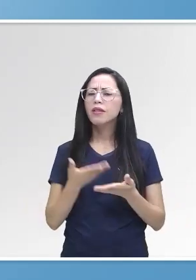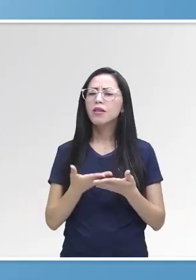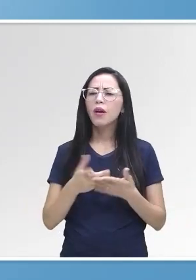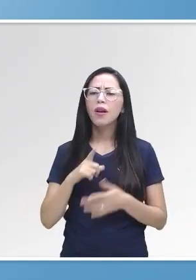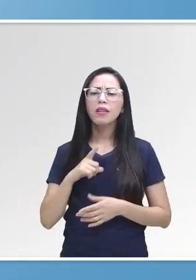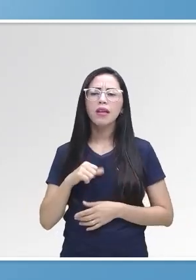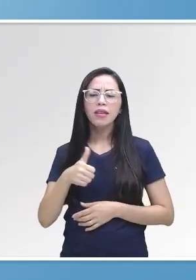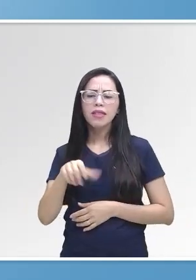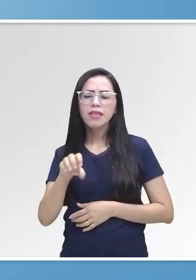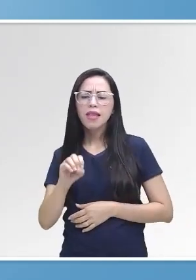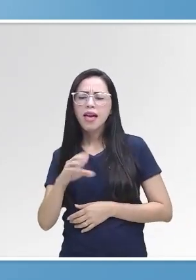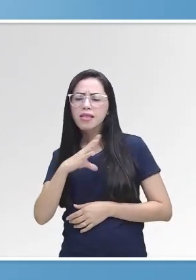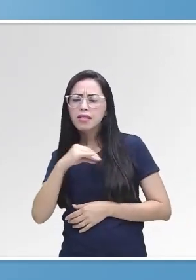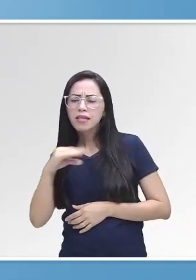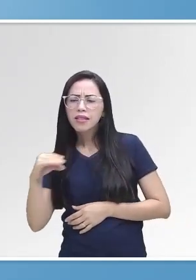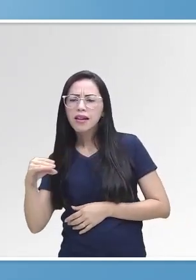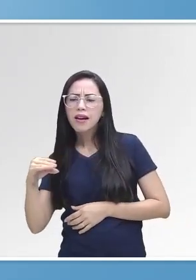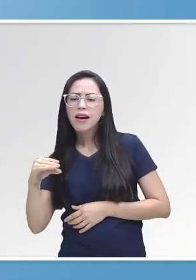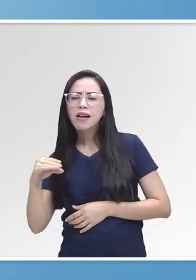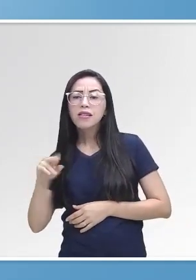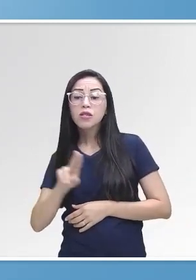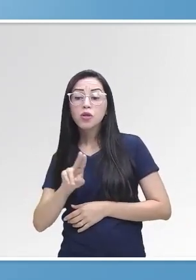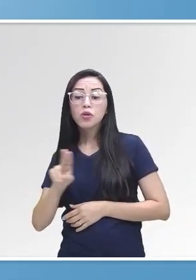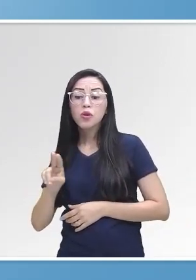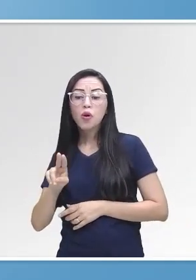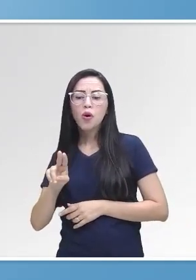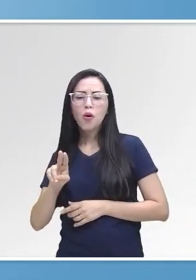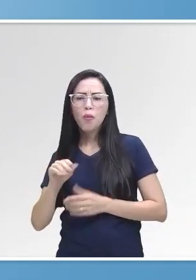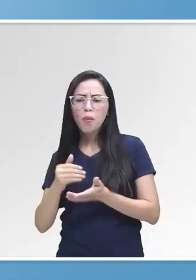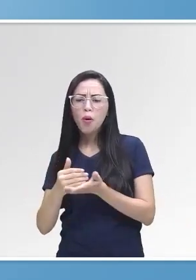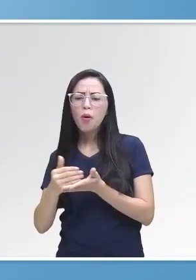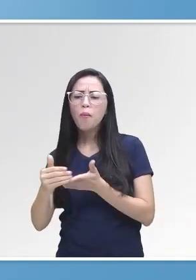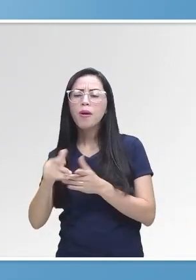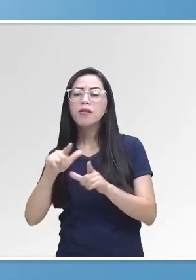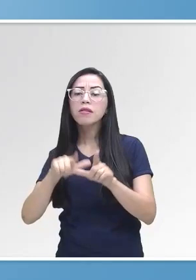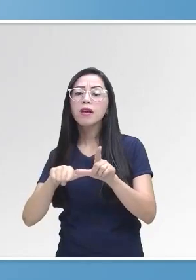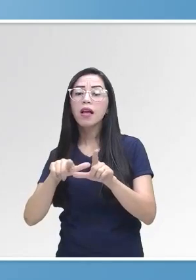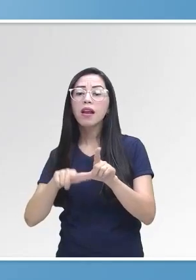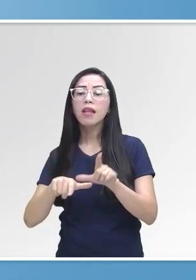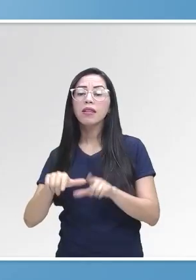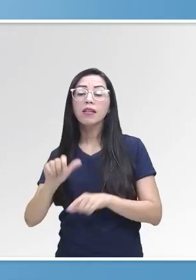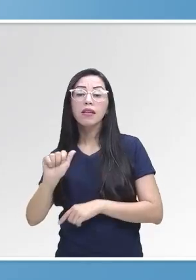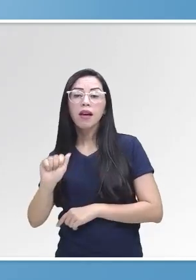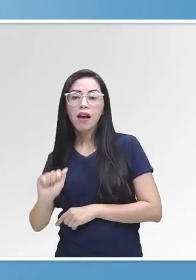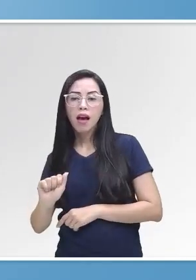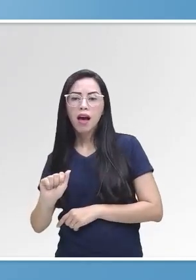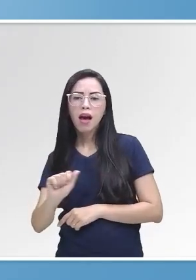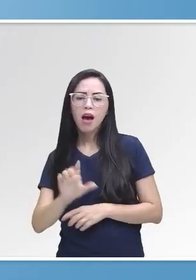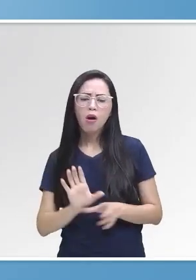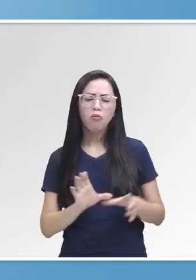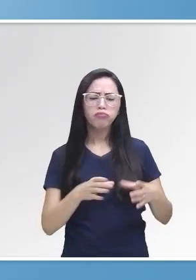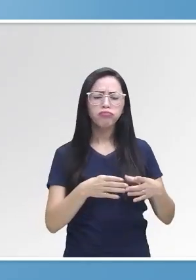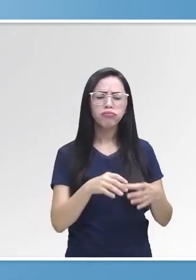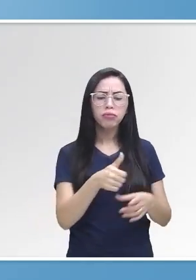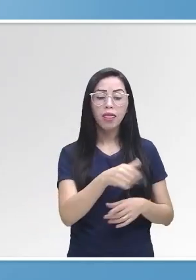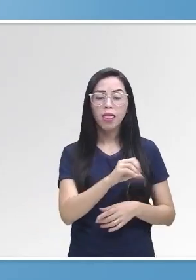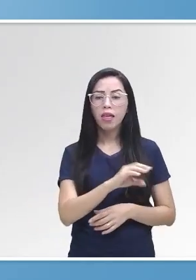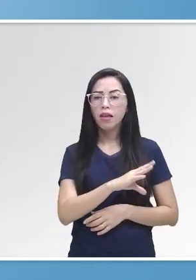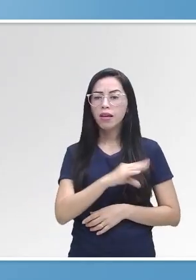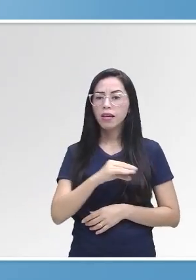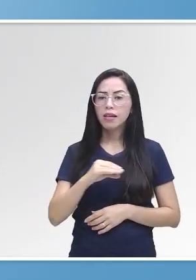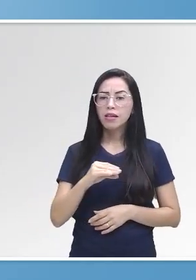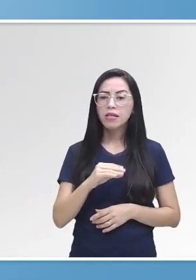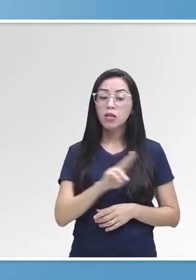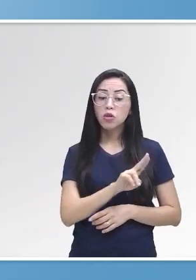crianças com Alecrim a e três letras crianças que começa o nome com Alecrim as e a gente vai ficar de fazer o que